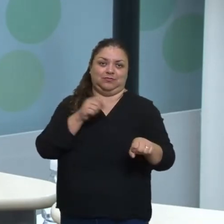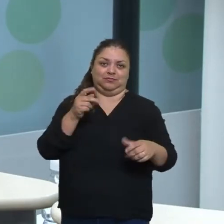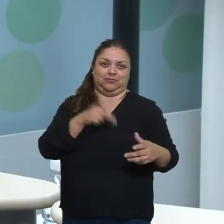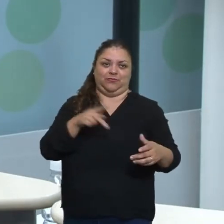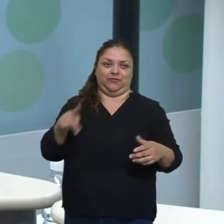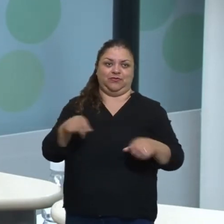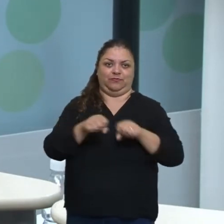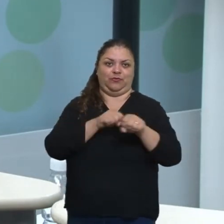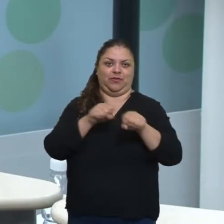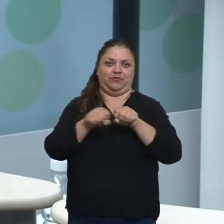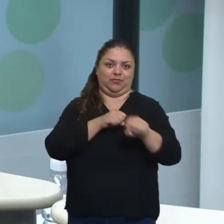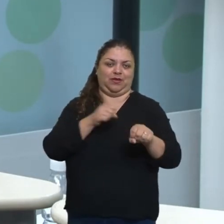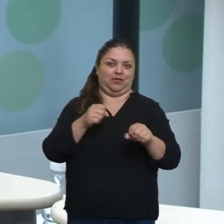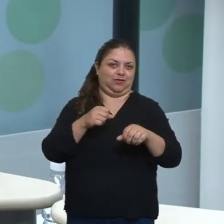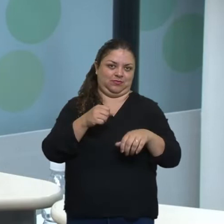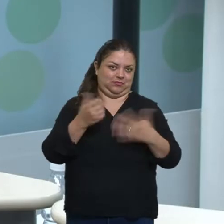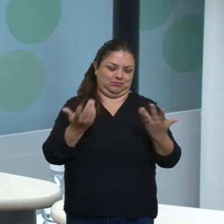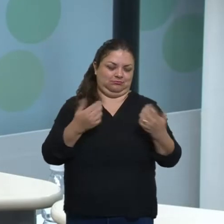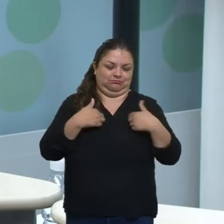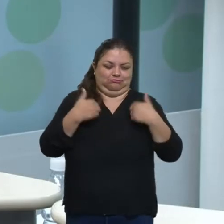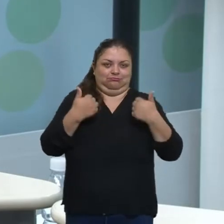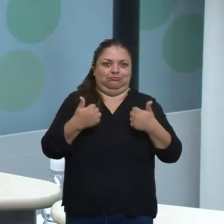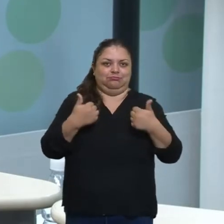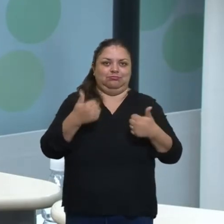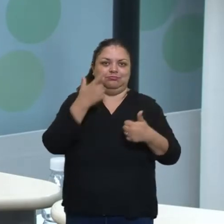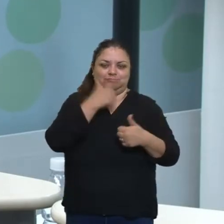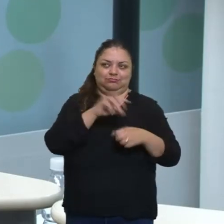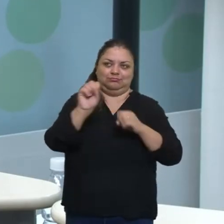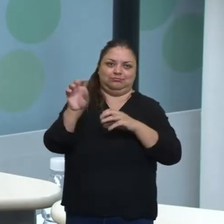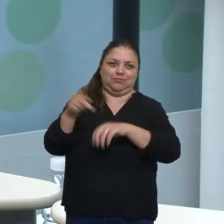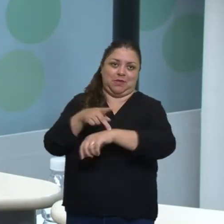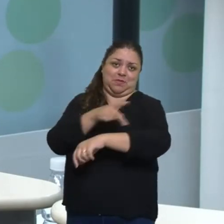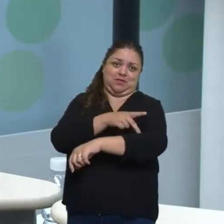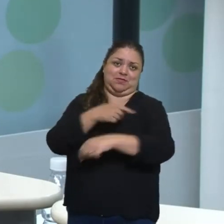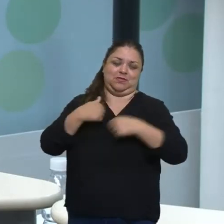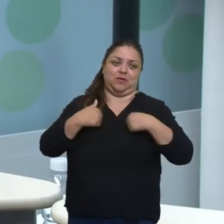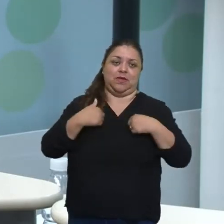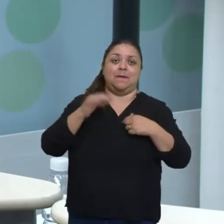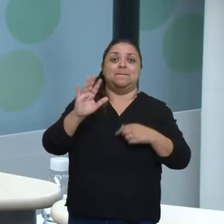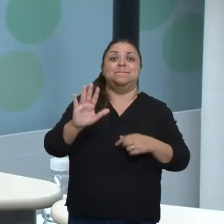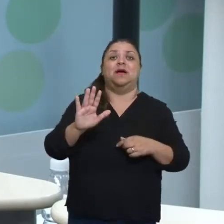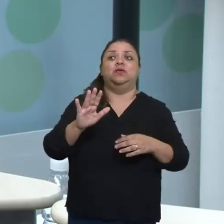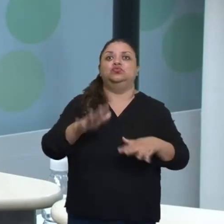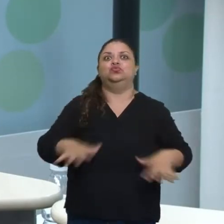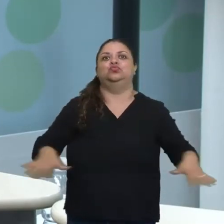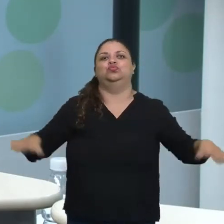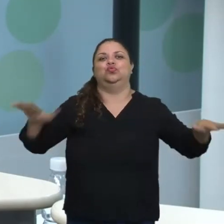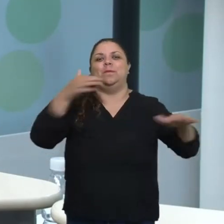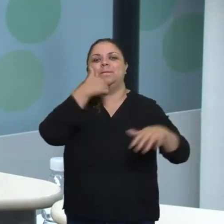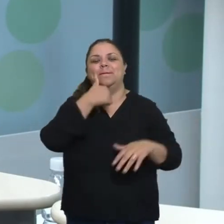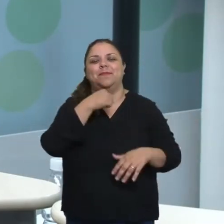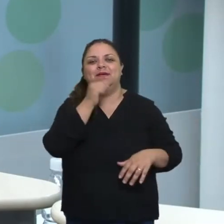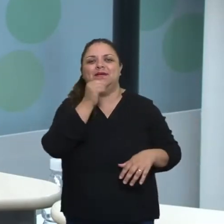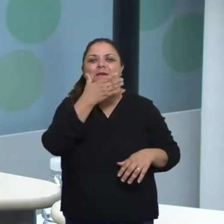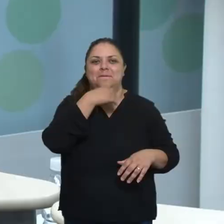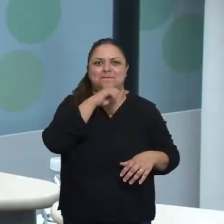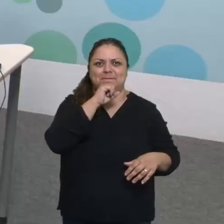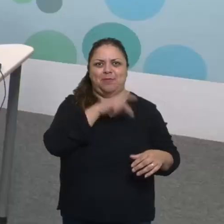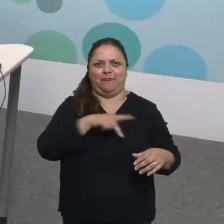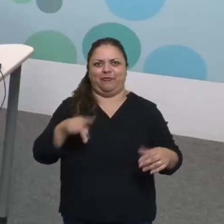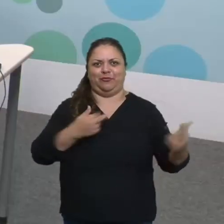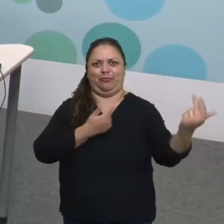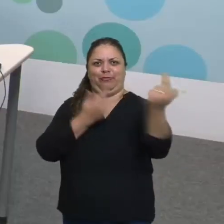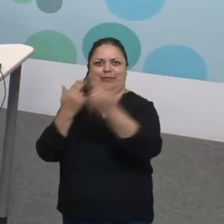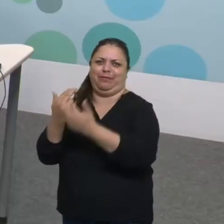então eu sabia muito bem fazer esse ajuste de didático pedagógico nome é o lá mas não é uma realidade de todos os pais Gisele não é tudo pai que é